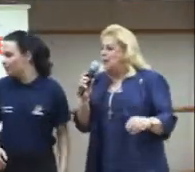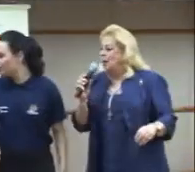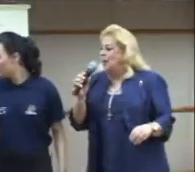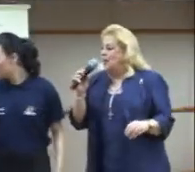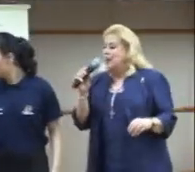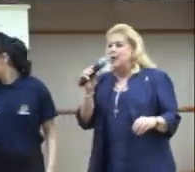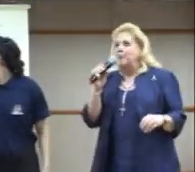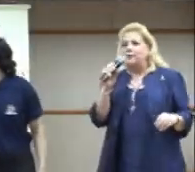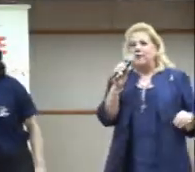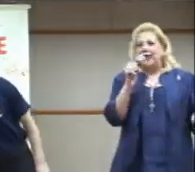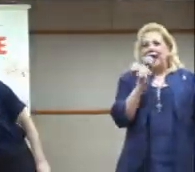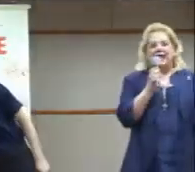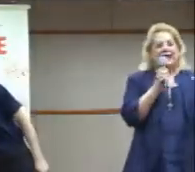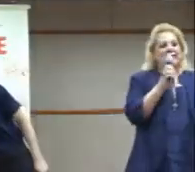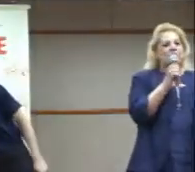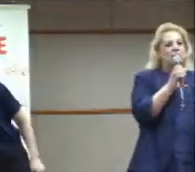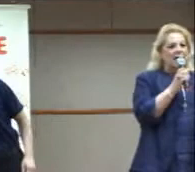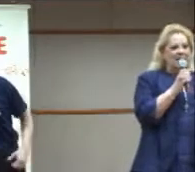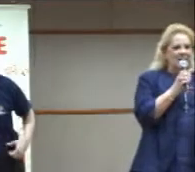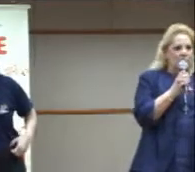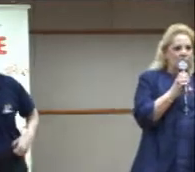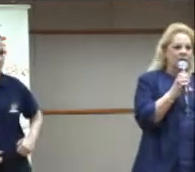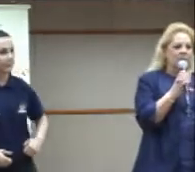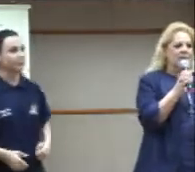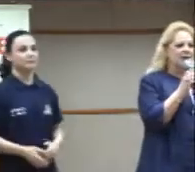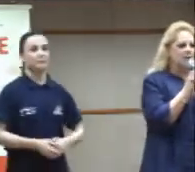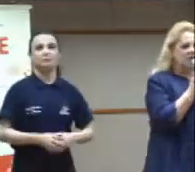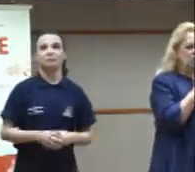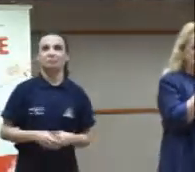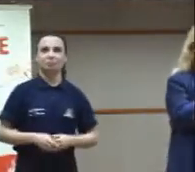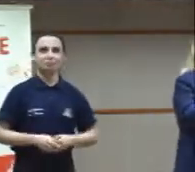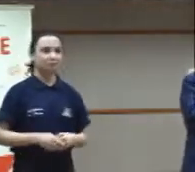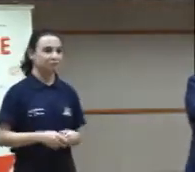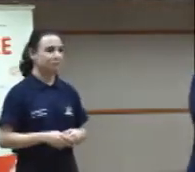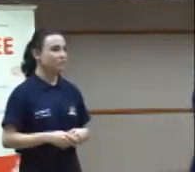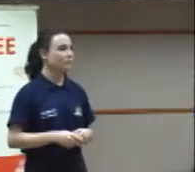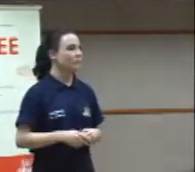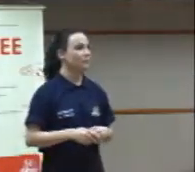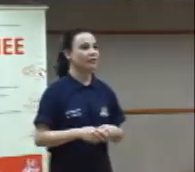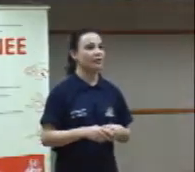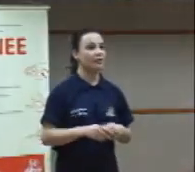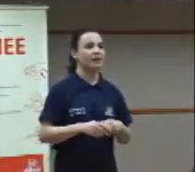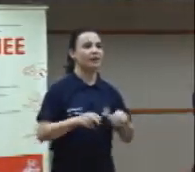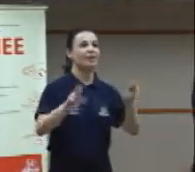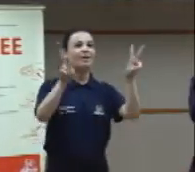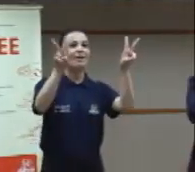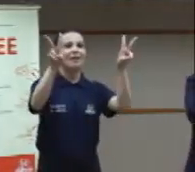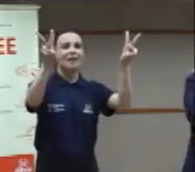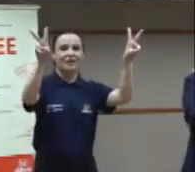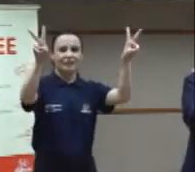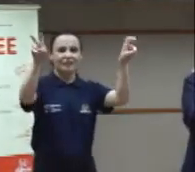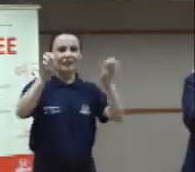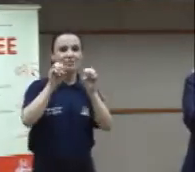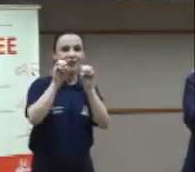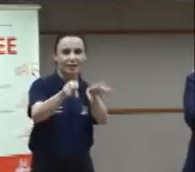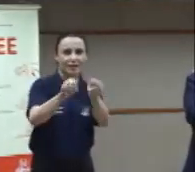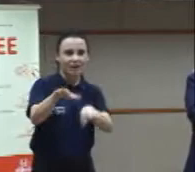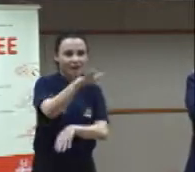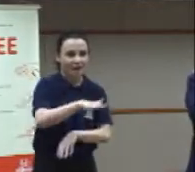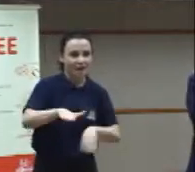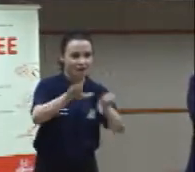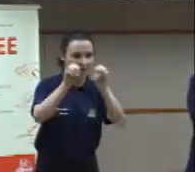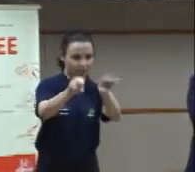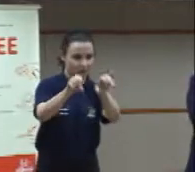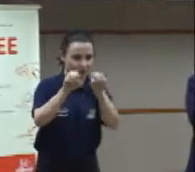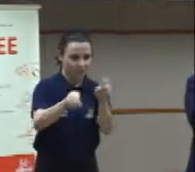passando ali a falar em educação de pessoas surdas, nós temos que primeiro compreender